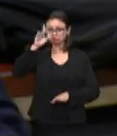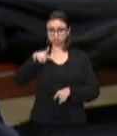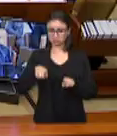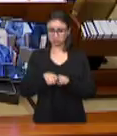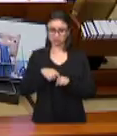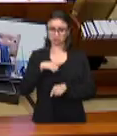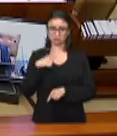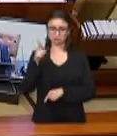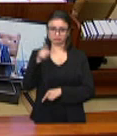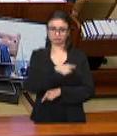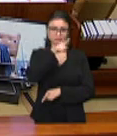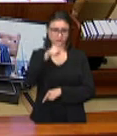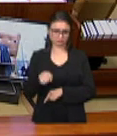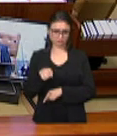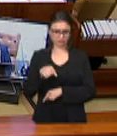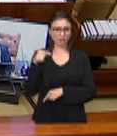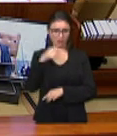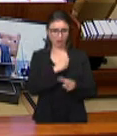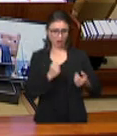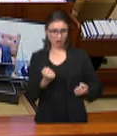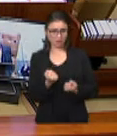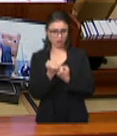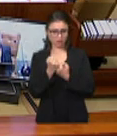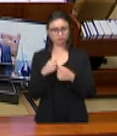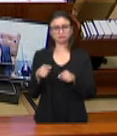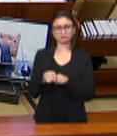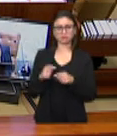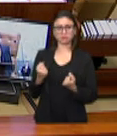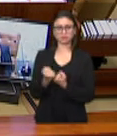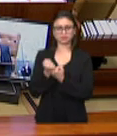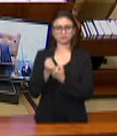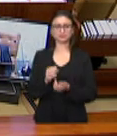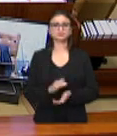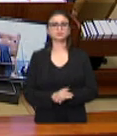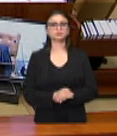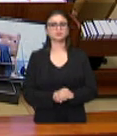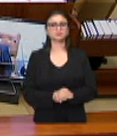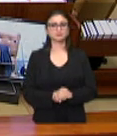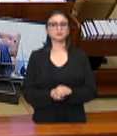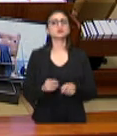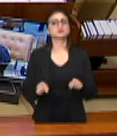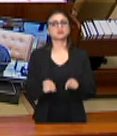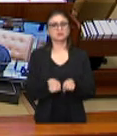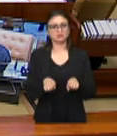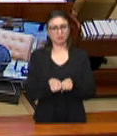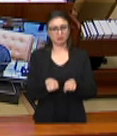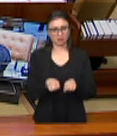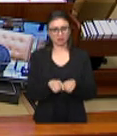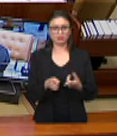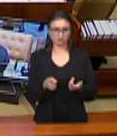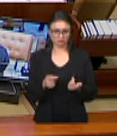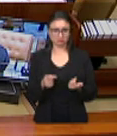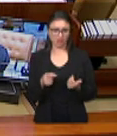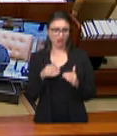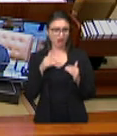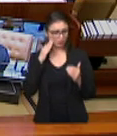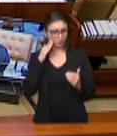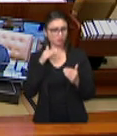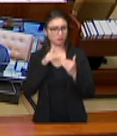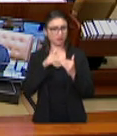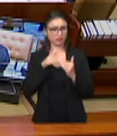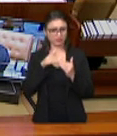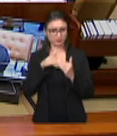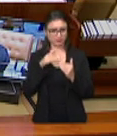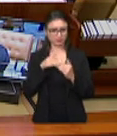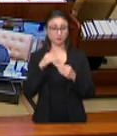Certo. Mas a Vossa Excelência apoia a tese. Acompanha a tese. Ministro Fux? Eu também acompanho a tese, até porque ela se salva